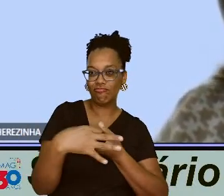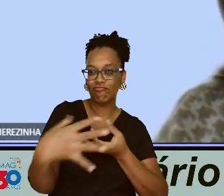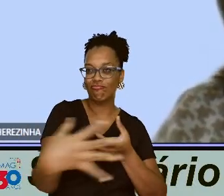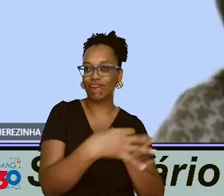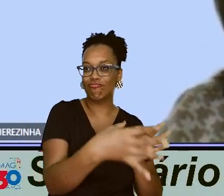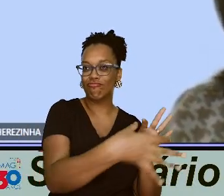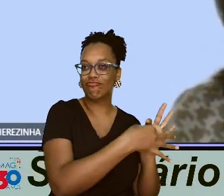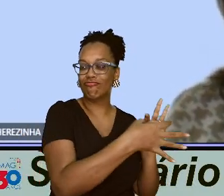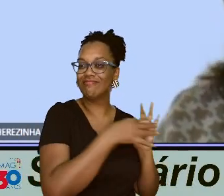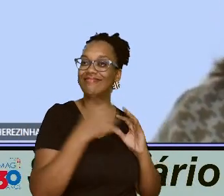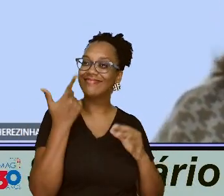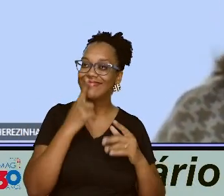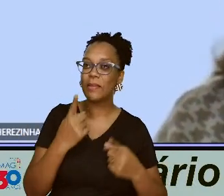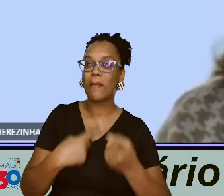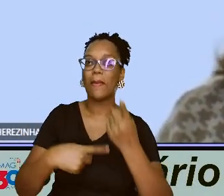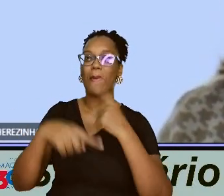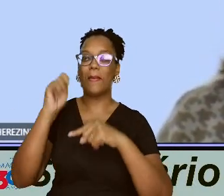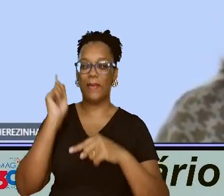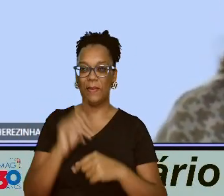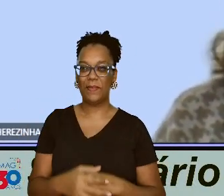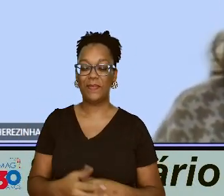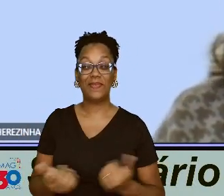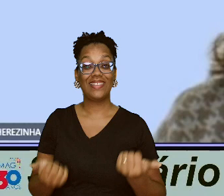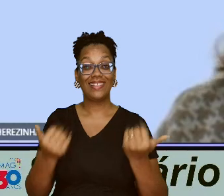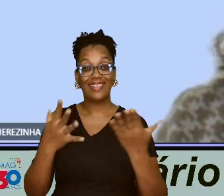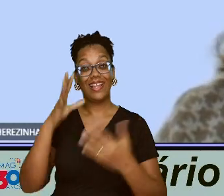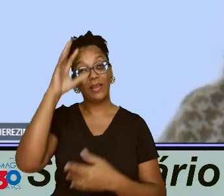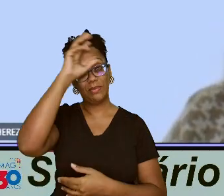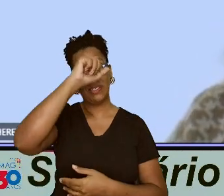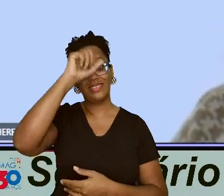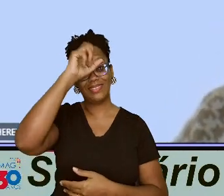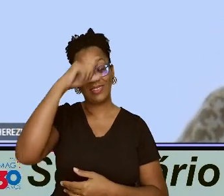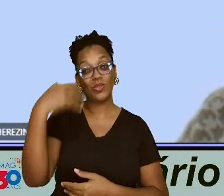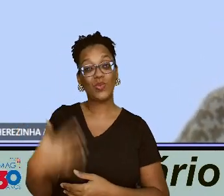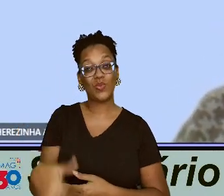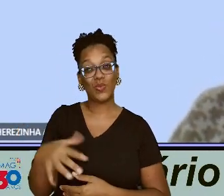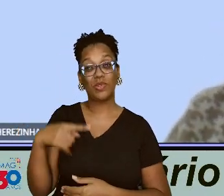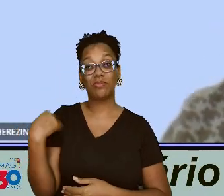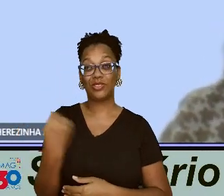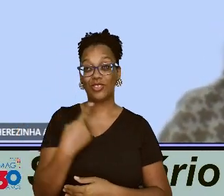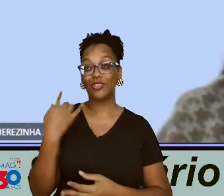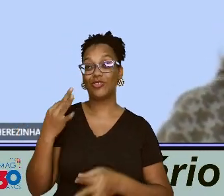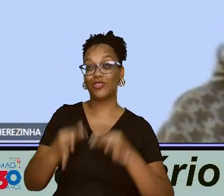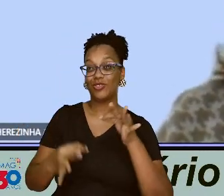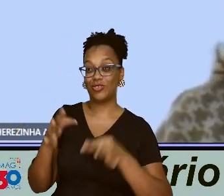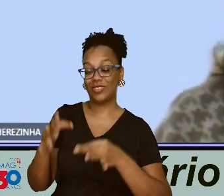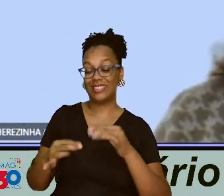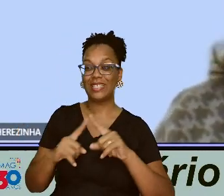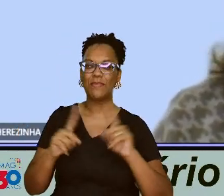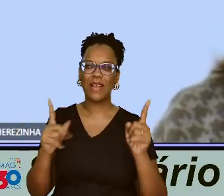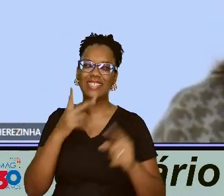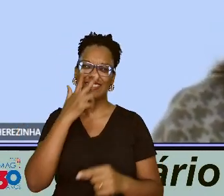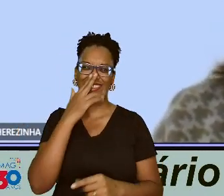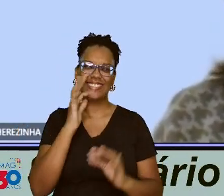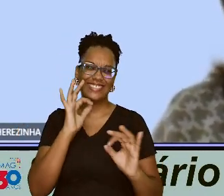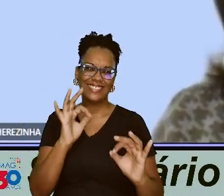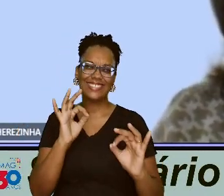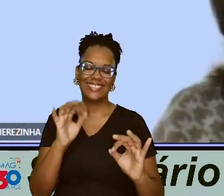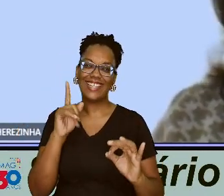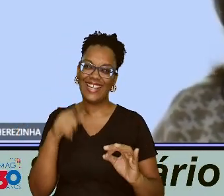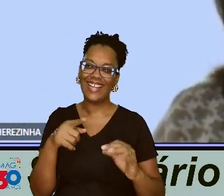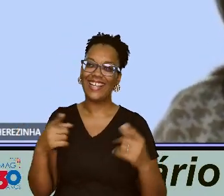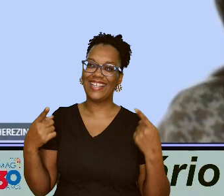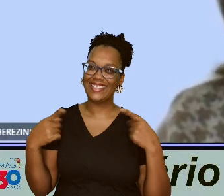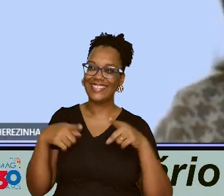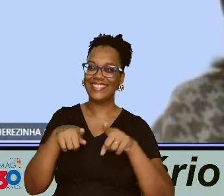longe. E trouxe um aprendizado enorme para os nossos juízes, mas acho que foi mesmo uma mão dupla, né?